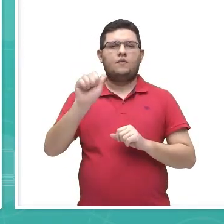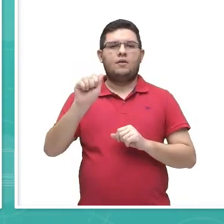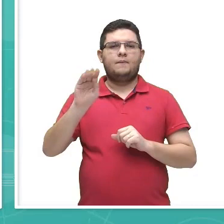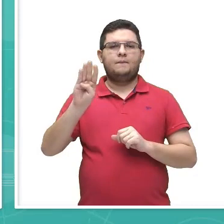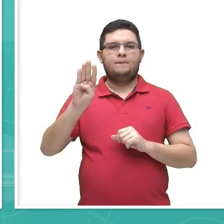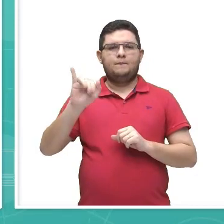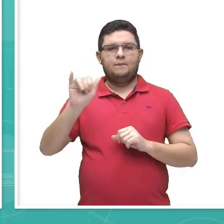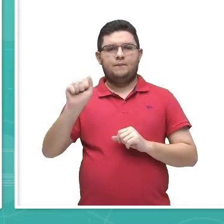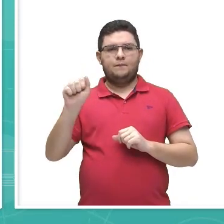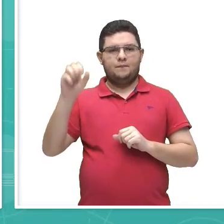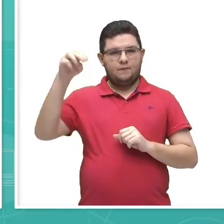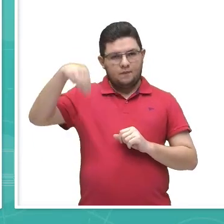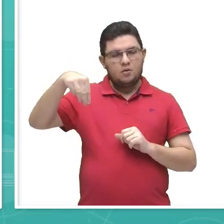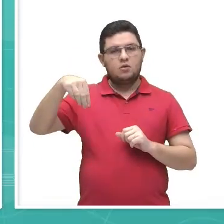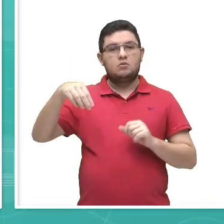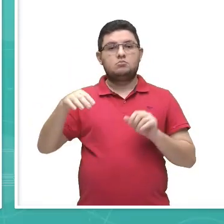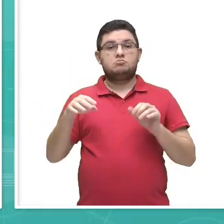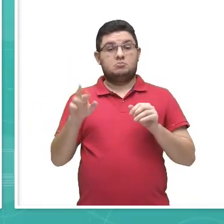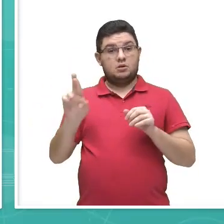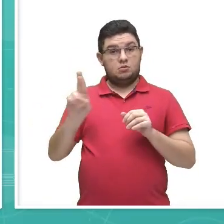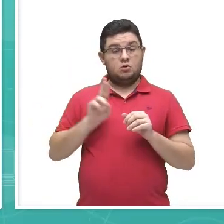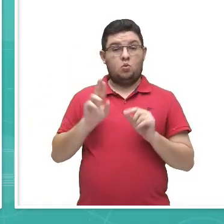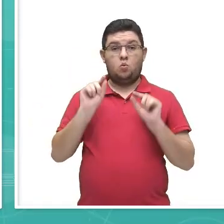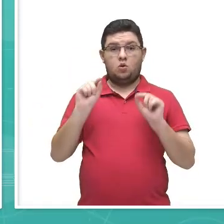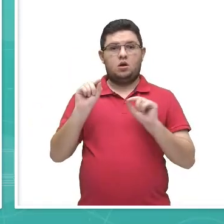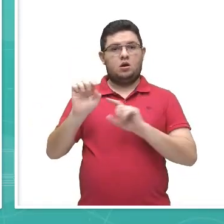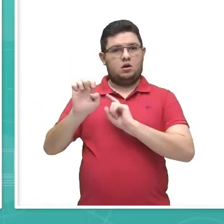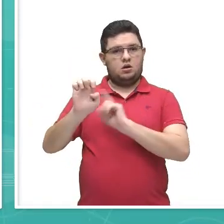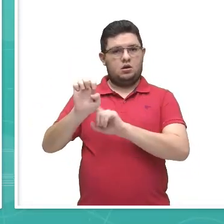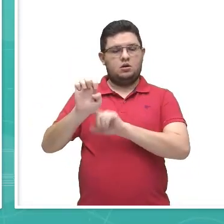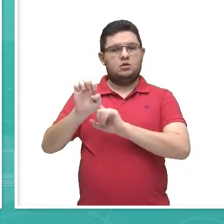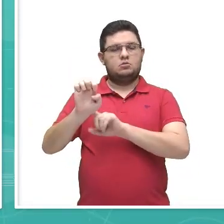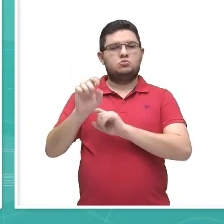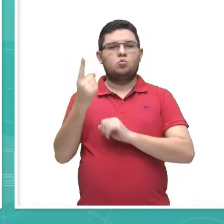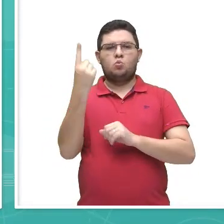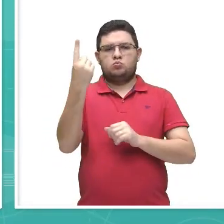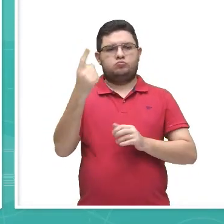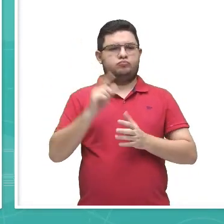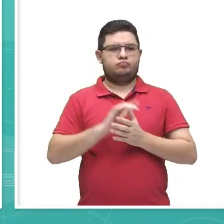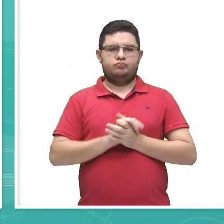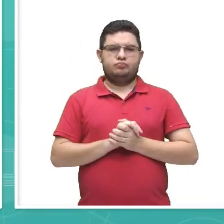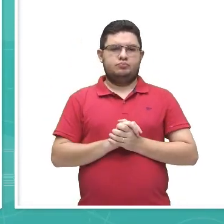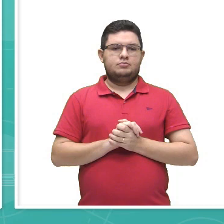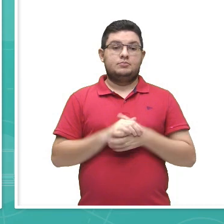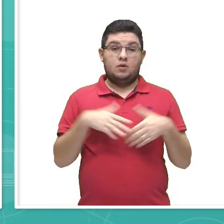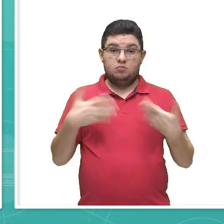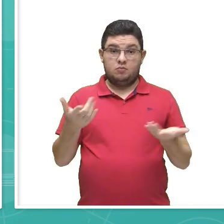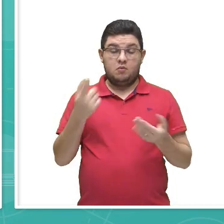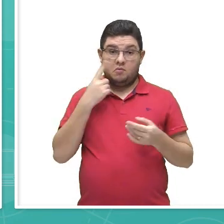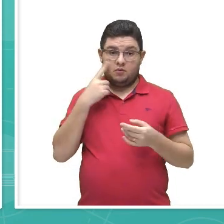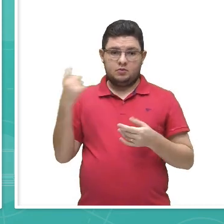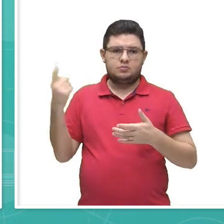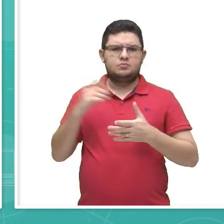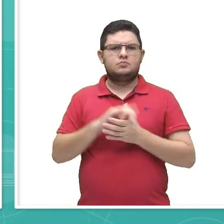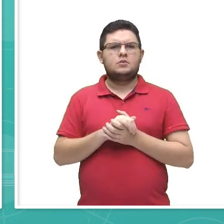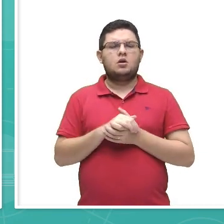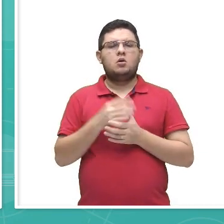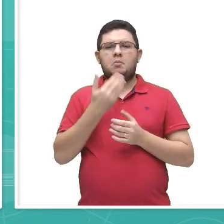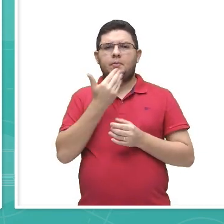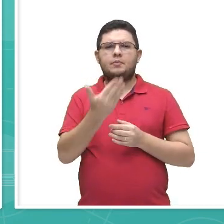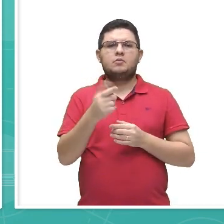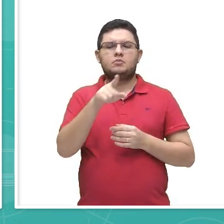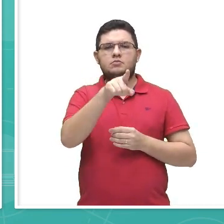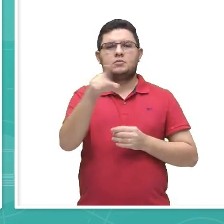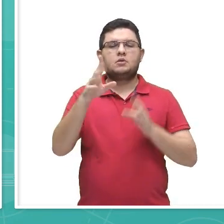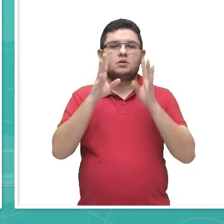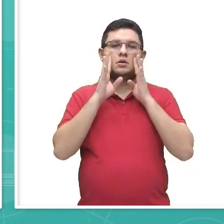much, viu? Respondeu a letter E. Vamos conferir então, né, people? Olha só, eu pedi para que vocês prestassem atenção quais são as